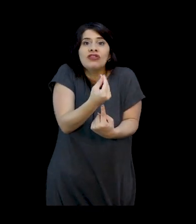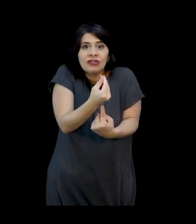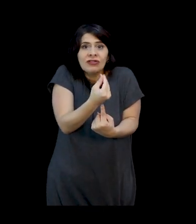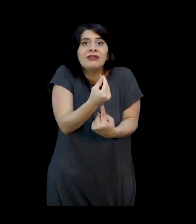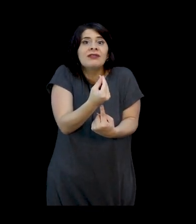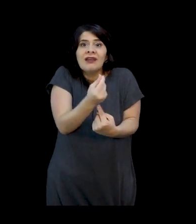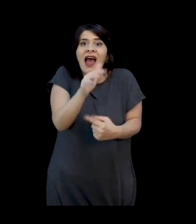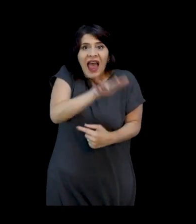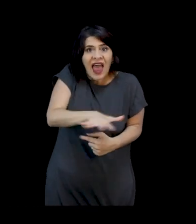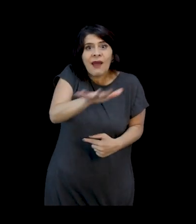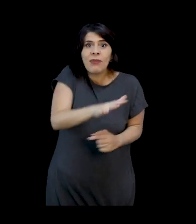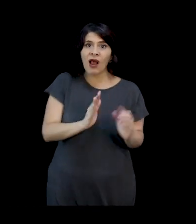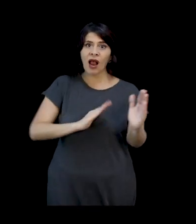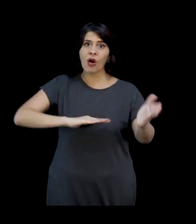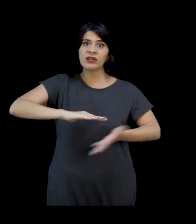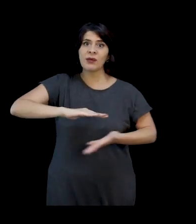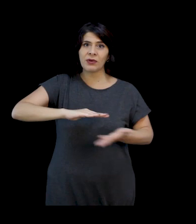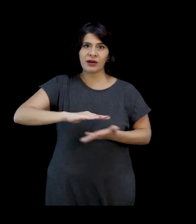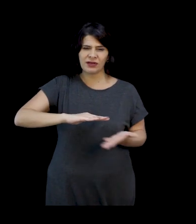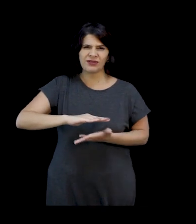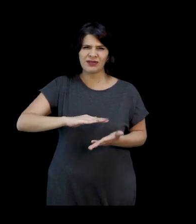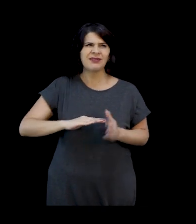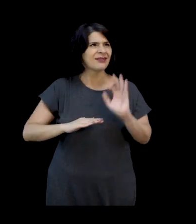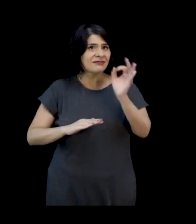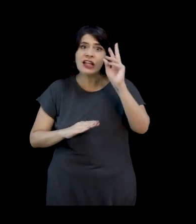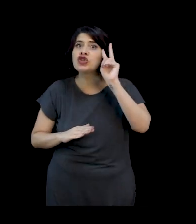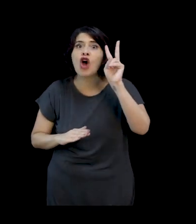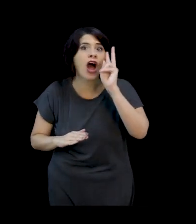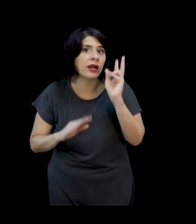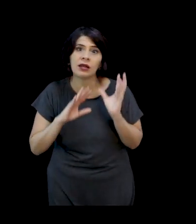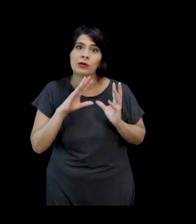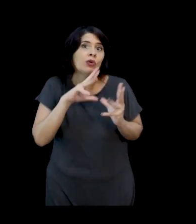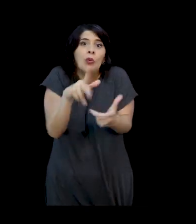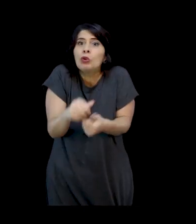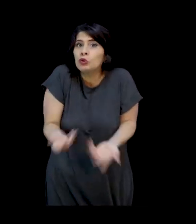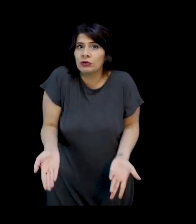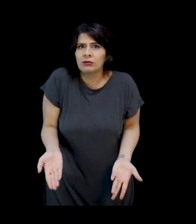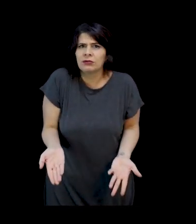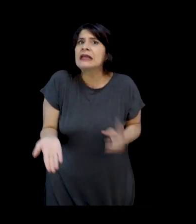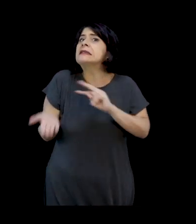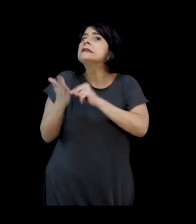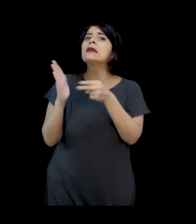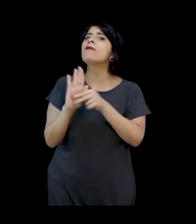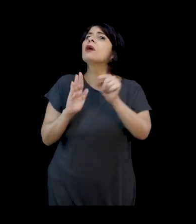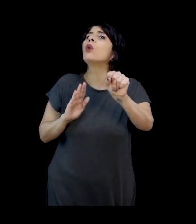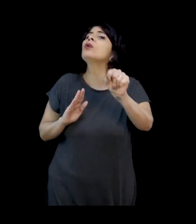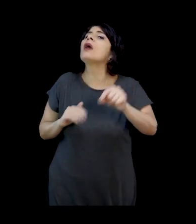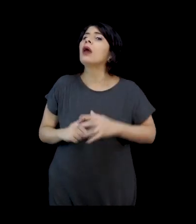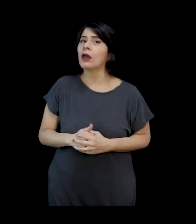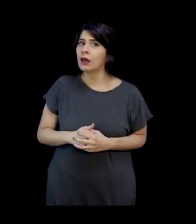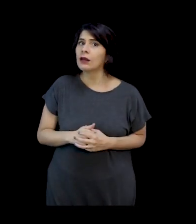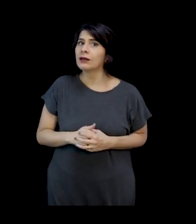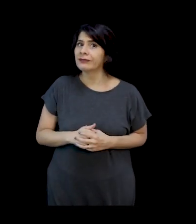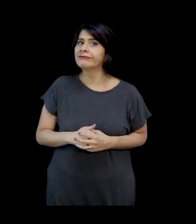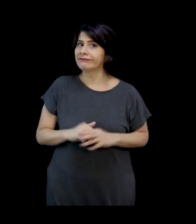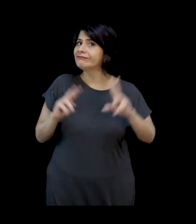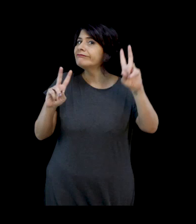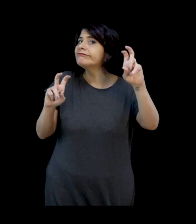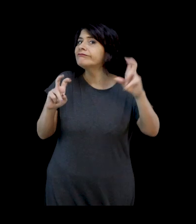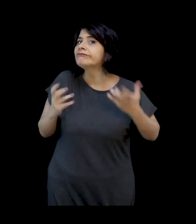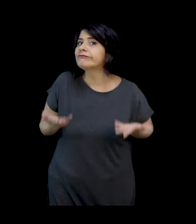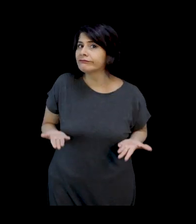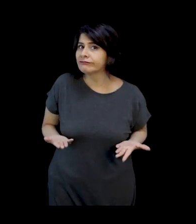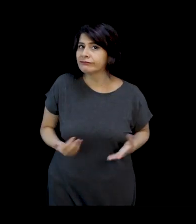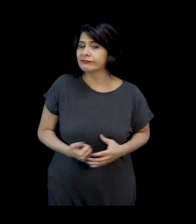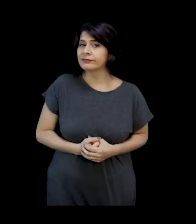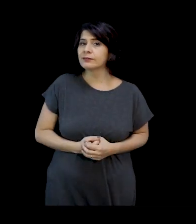maior obra de arte. Maior obra de arte da contemporaneidade. Da história. Enfim. O que ele quis dizer com isso é